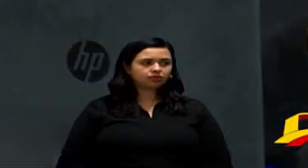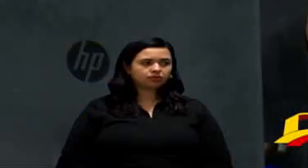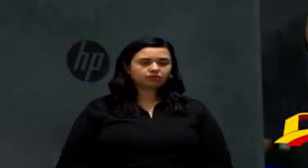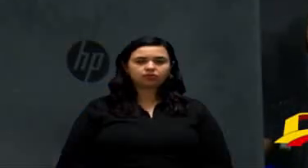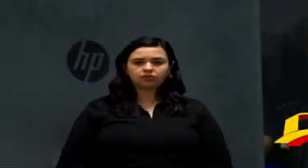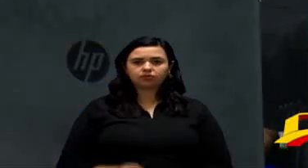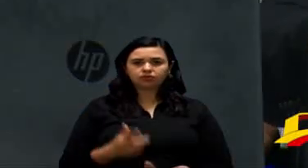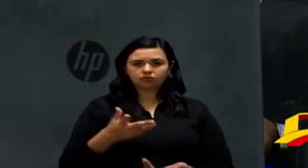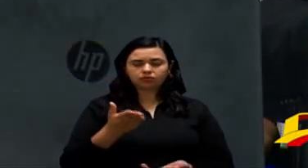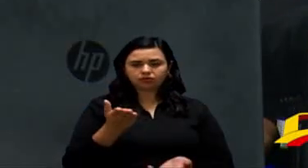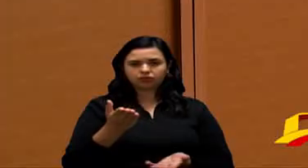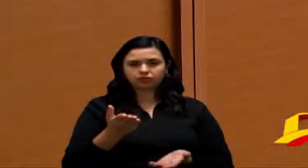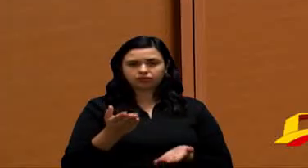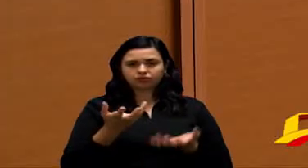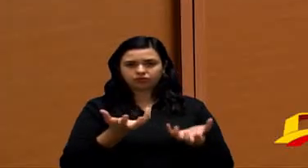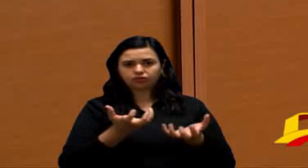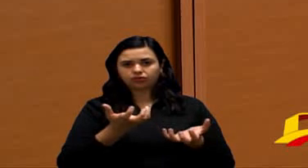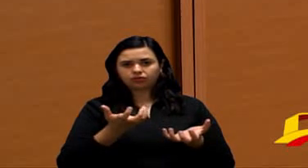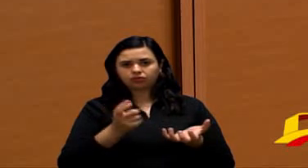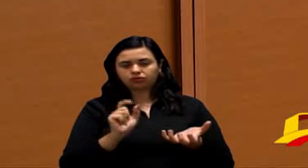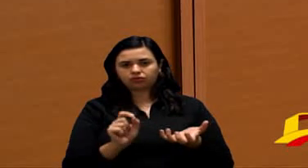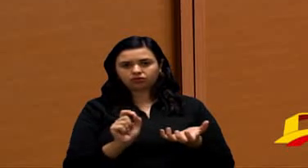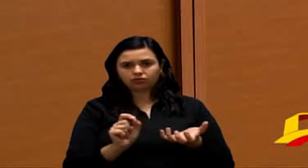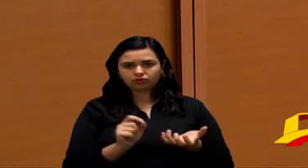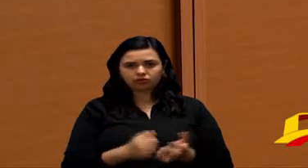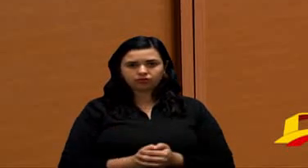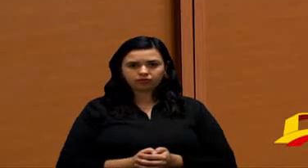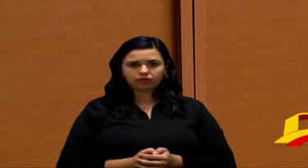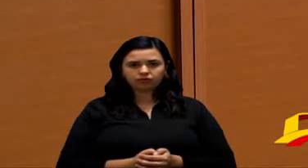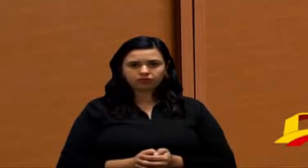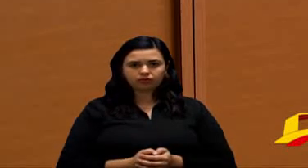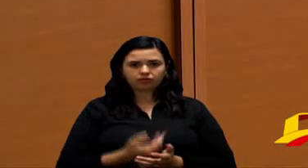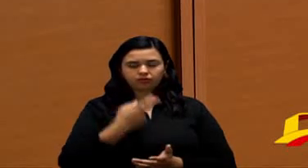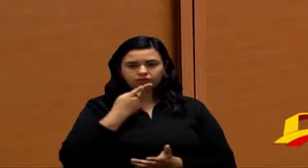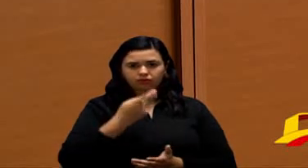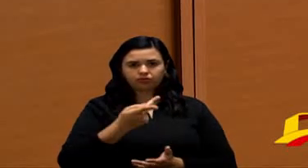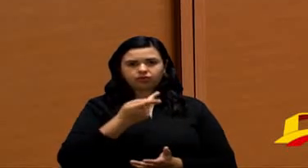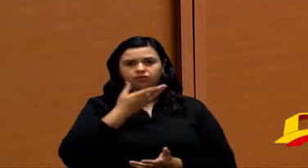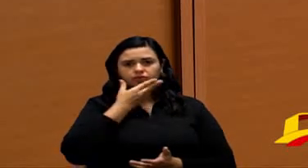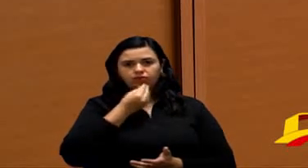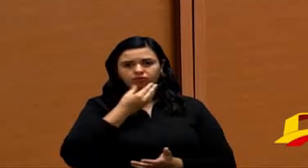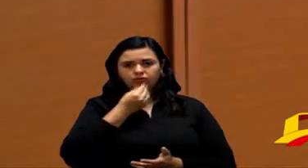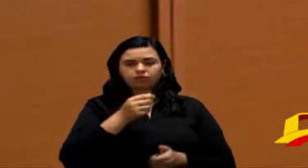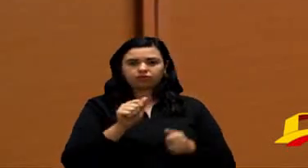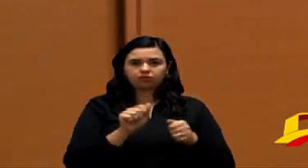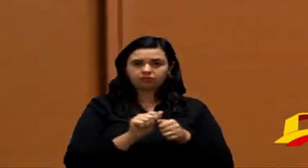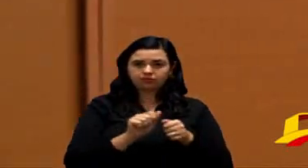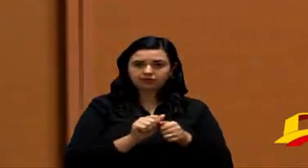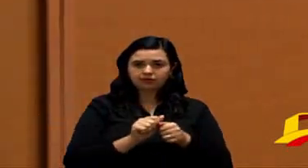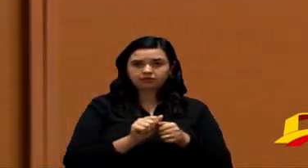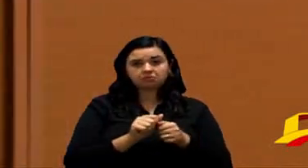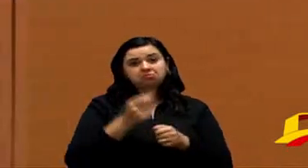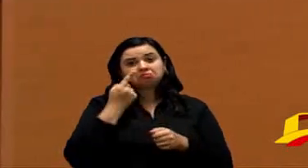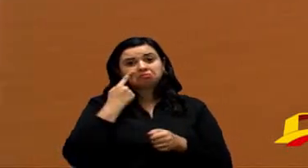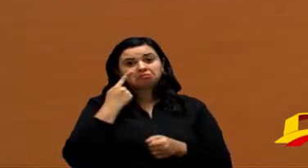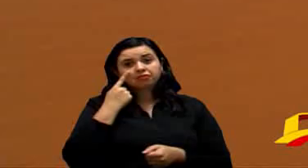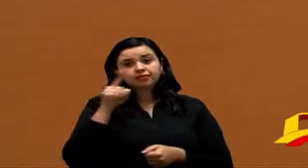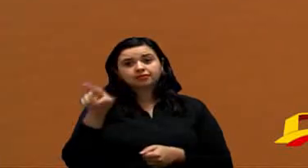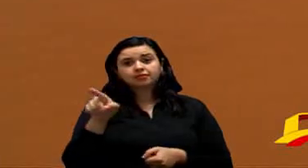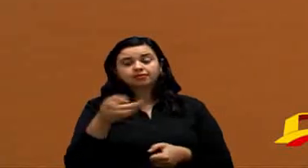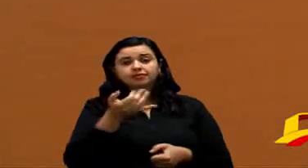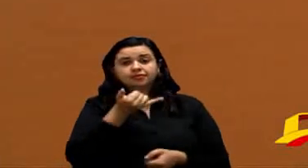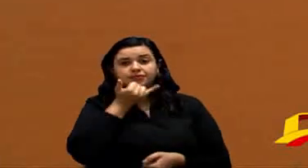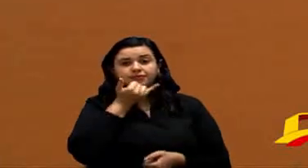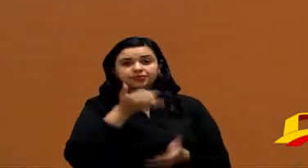vamos ver então se ele foi homem para fazer vamos ver se ele vai ser homem para fazer uma retratação eu peço